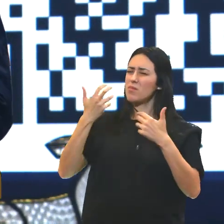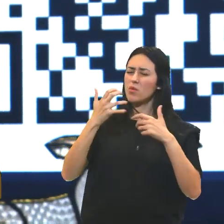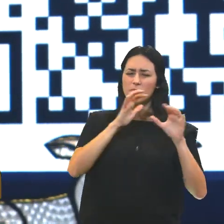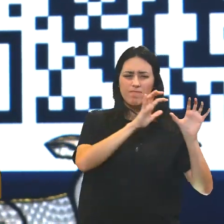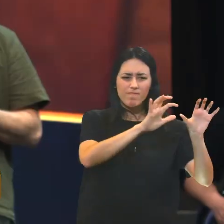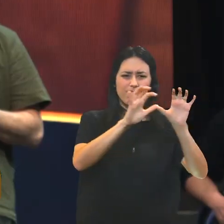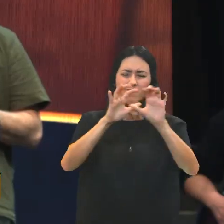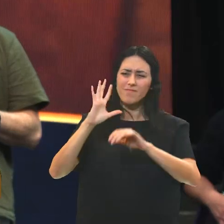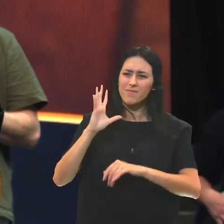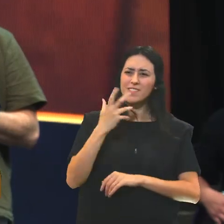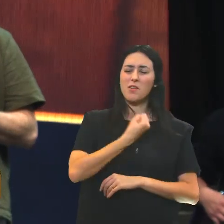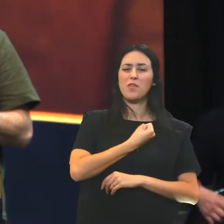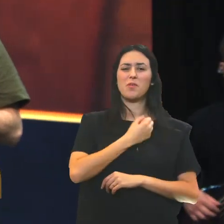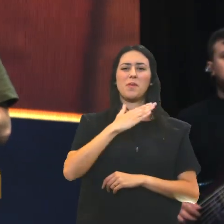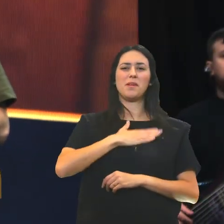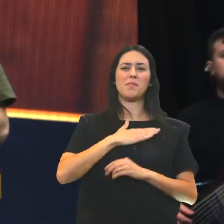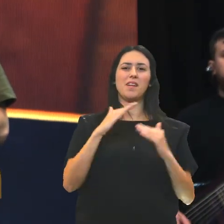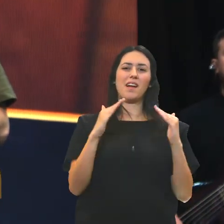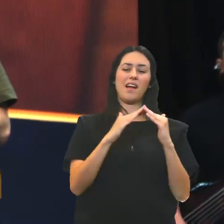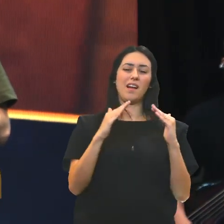do Senhor na minha casa.